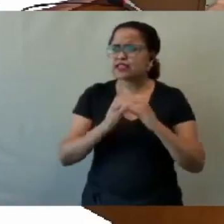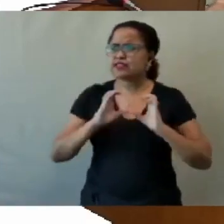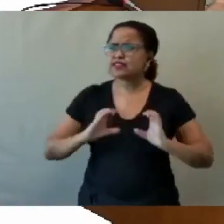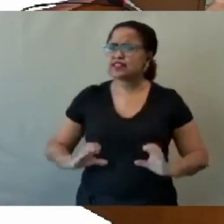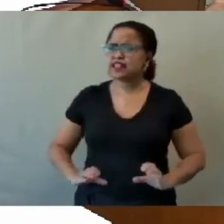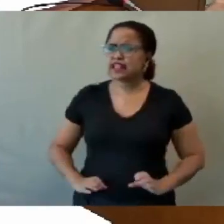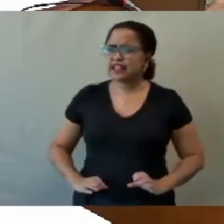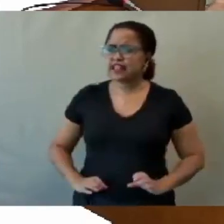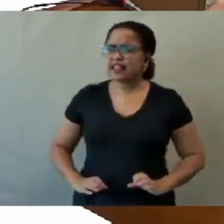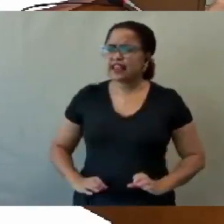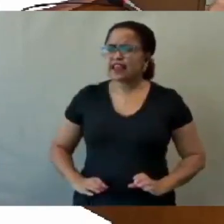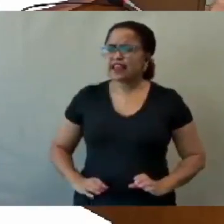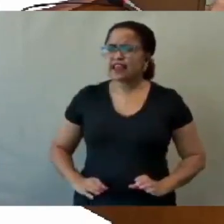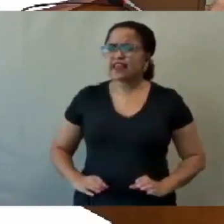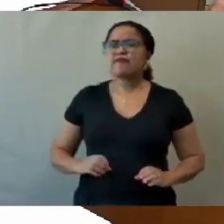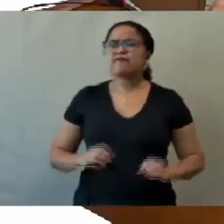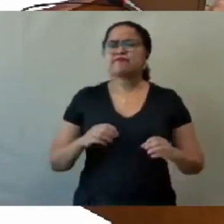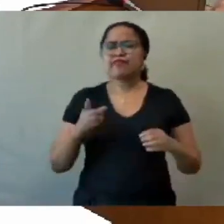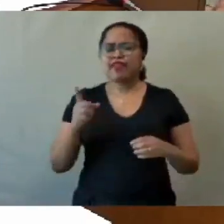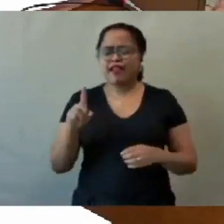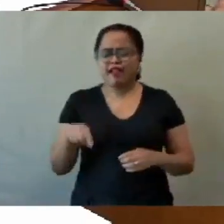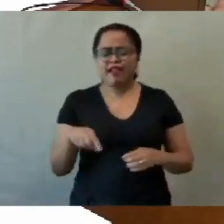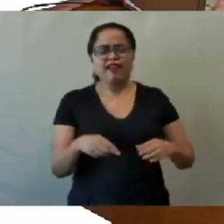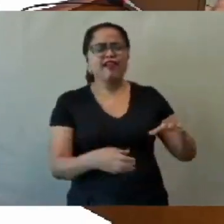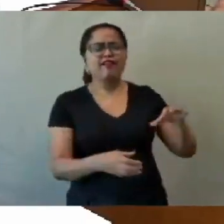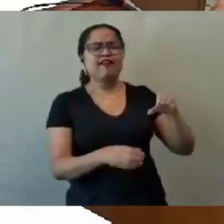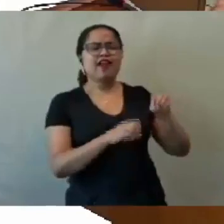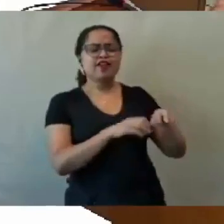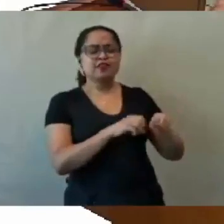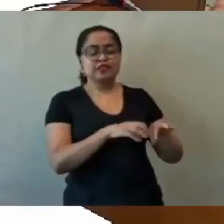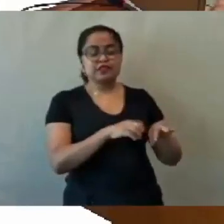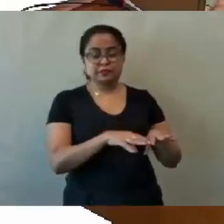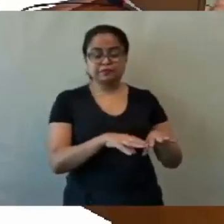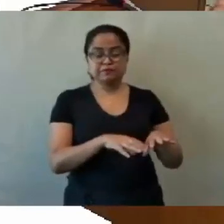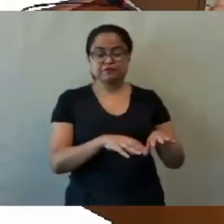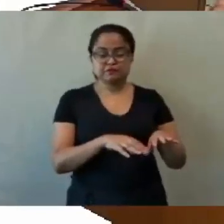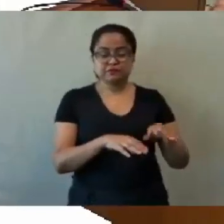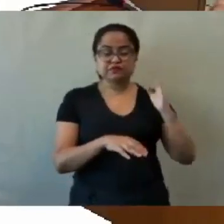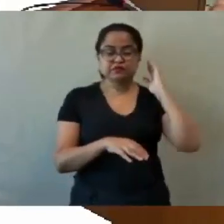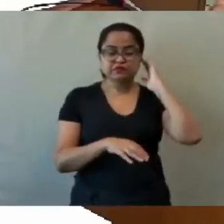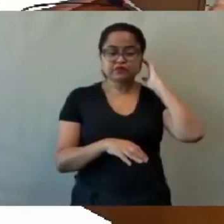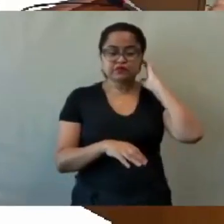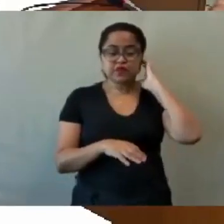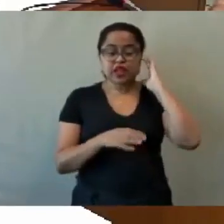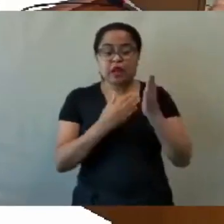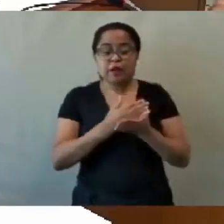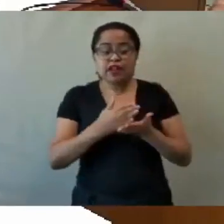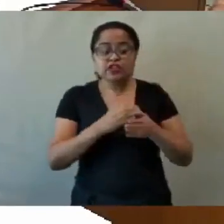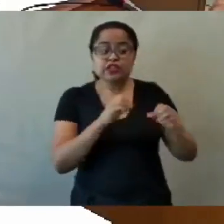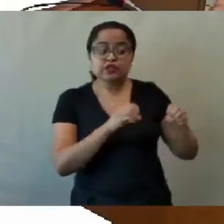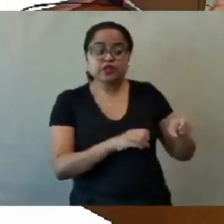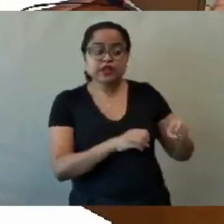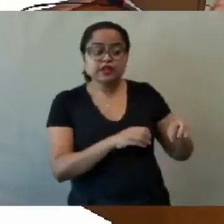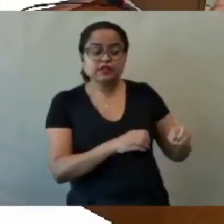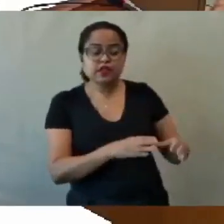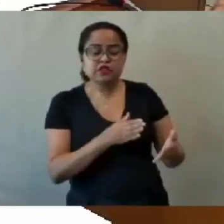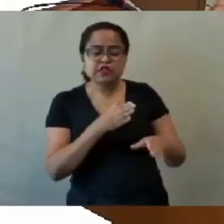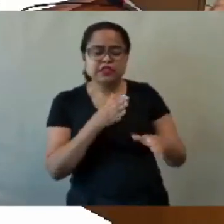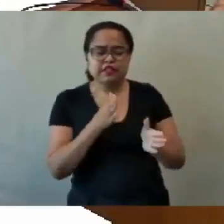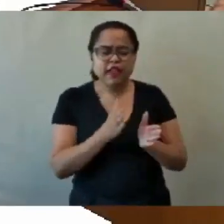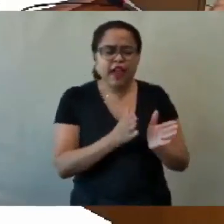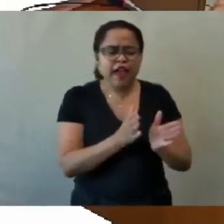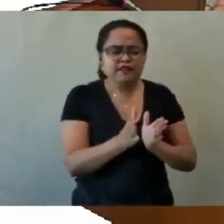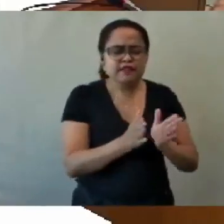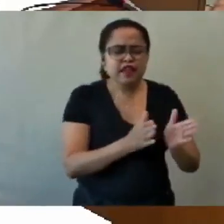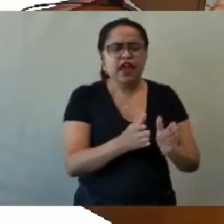né? O primeiro patamar de cidadania é o direito à educação, porque, a partir da educação, você acessa a saúde, você acessa a